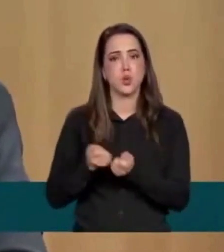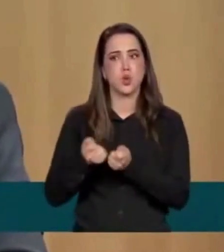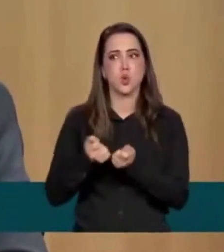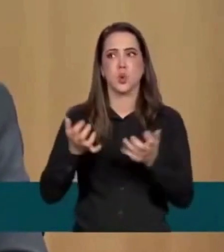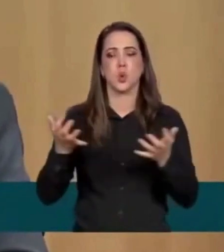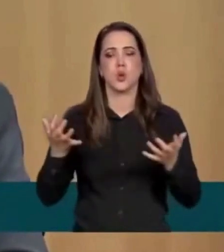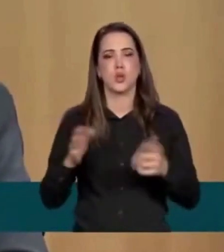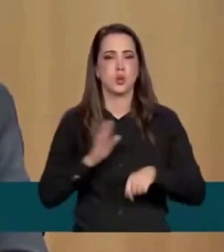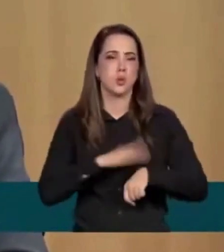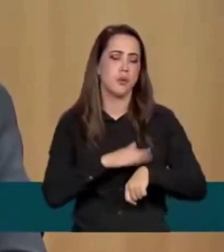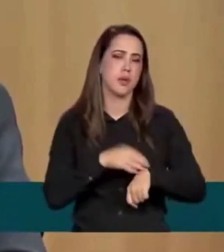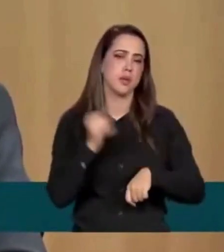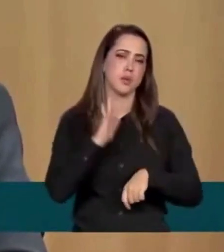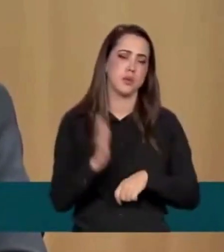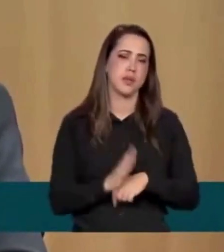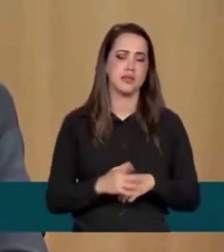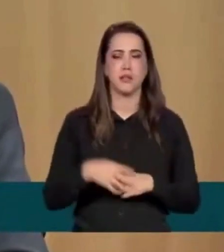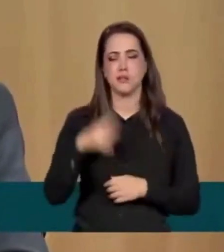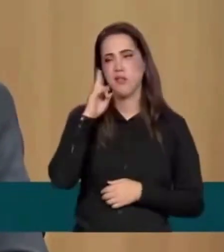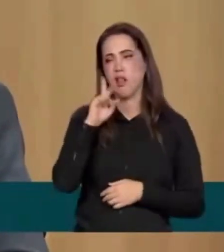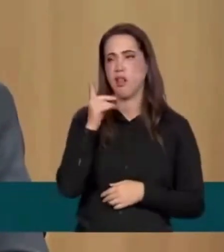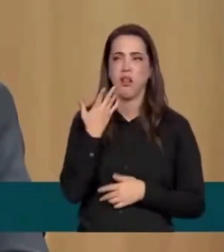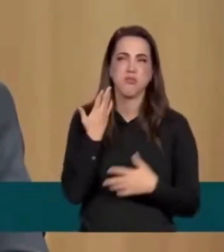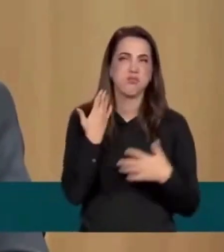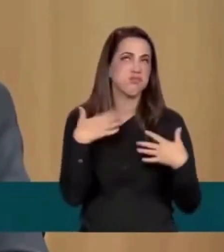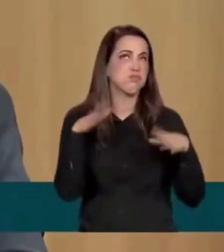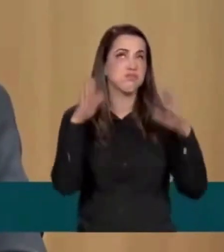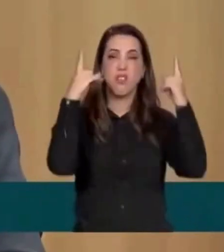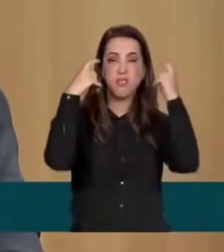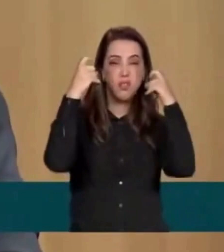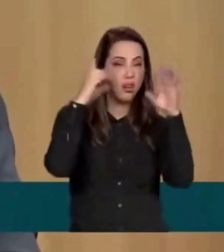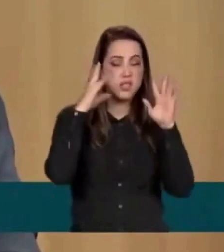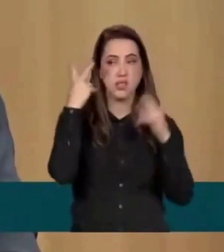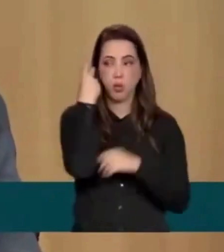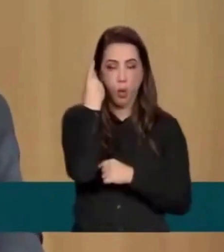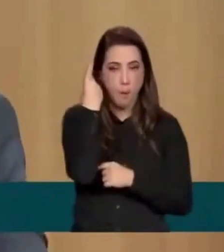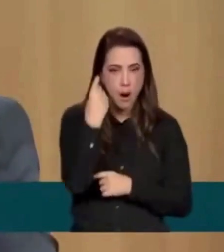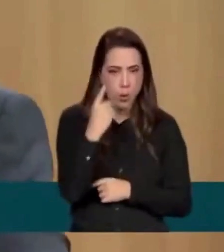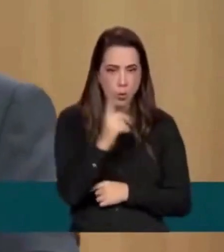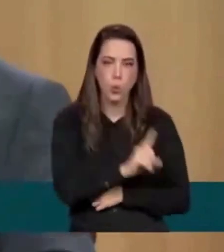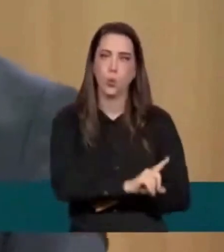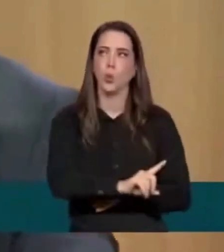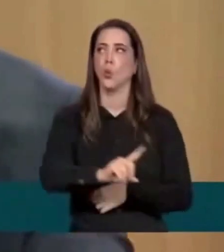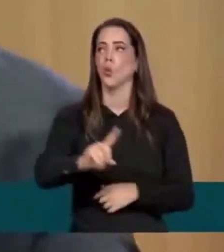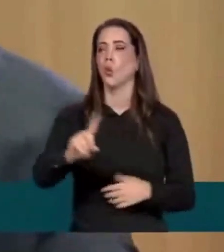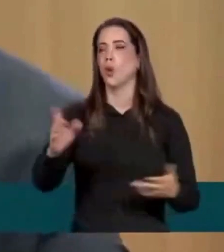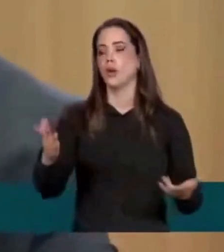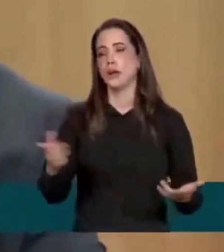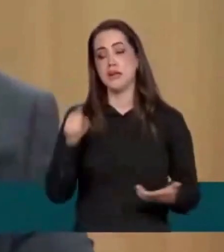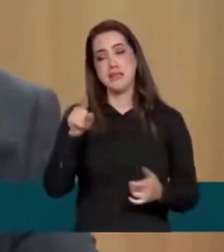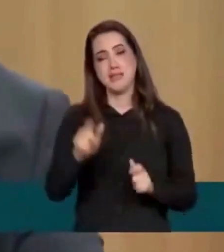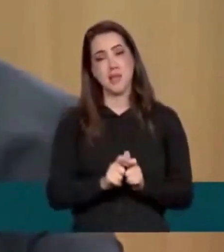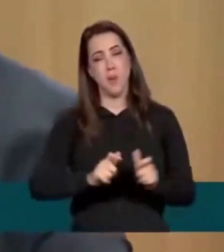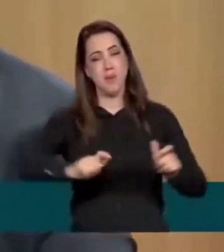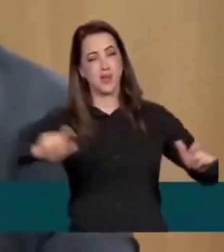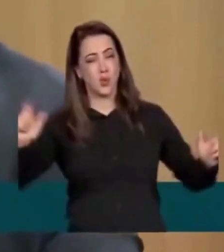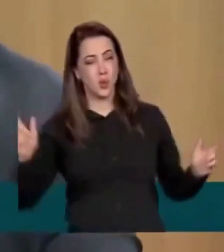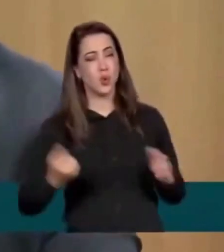certo momento no Brasil que se banalizou a violência. E essa banalização da violência ampliou o que já